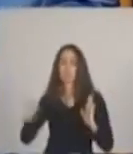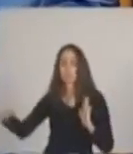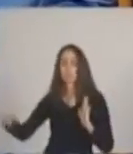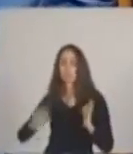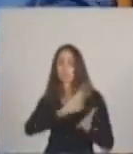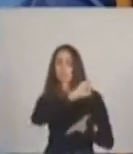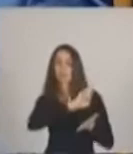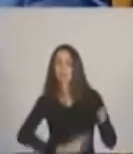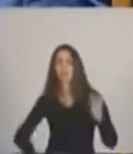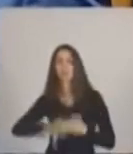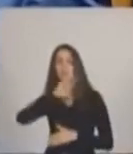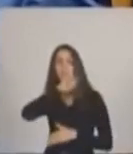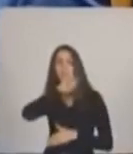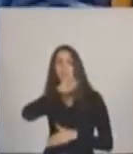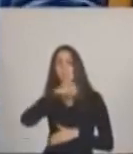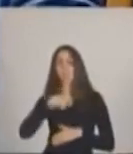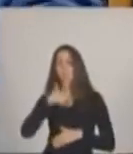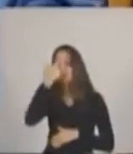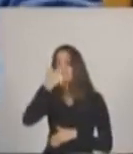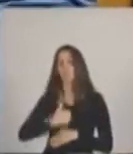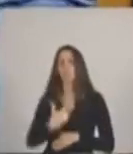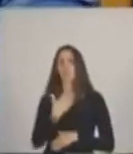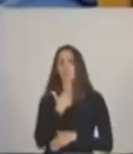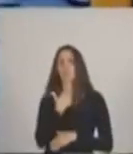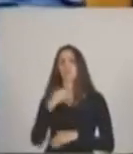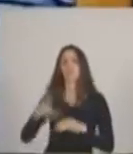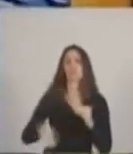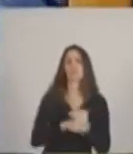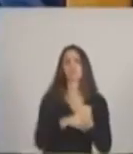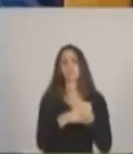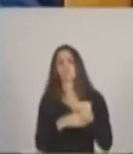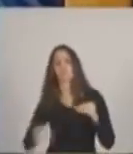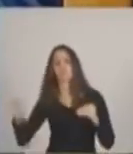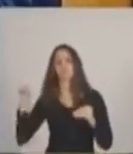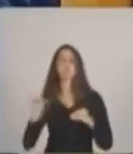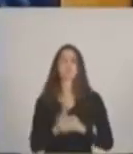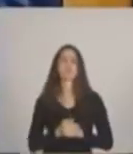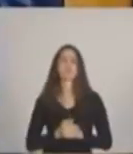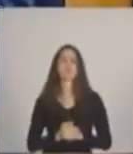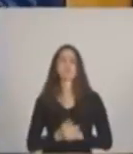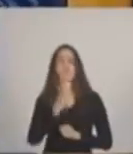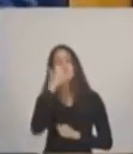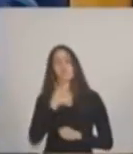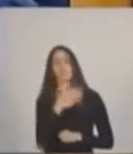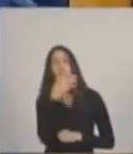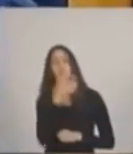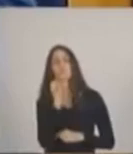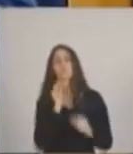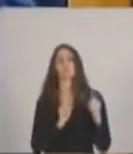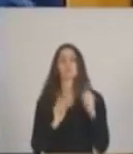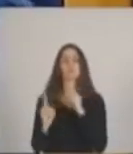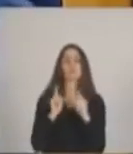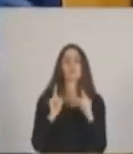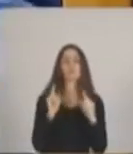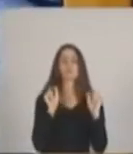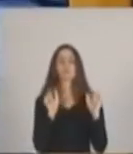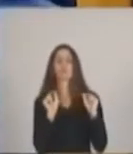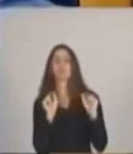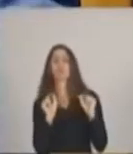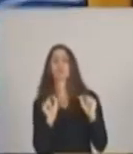oral, é ele que dá o parecer, eu não posso incluir nem tirar. O que a gente pode, na nossa discussão agora,